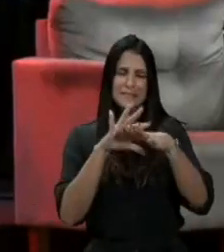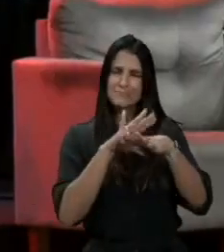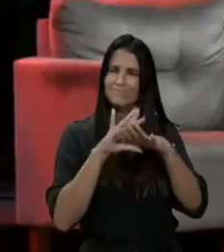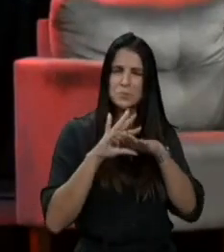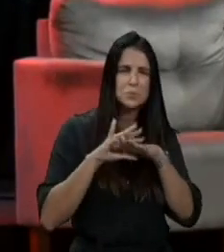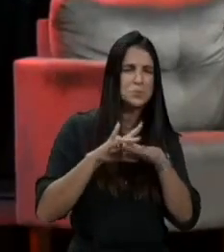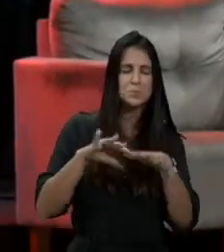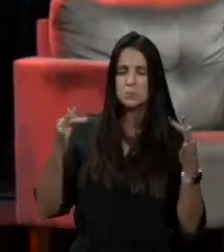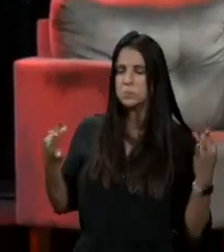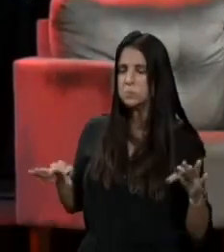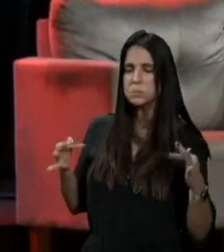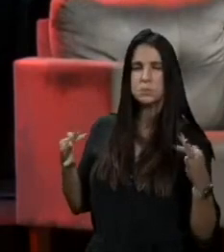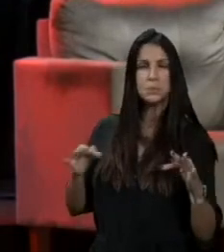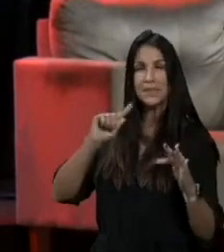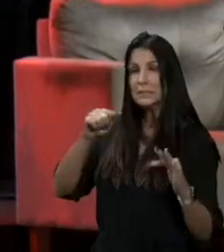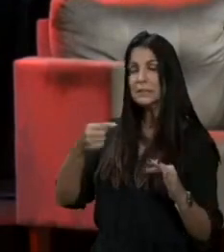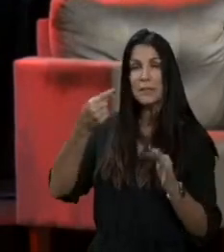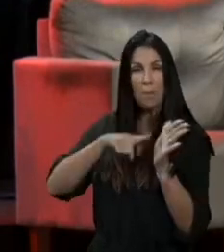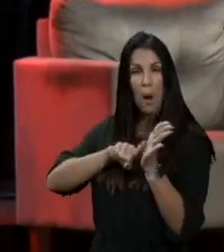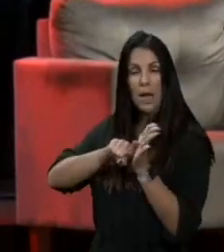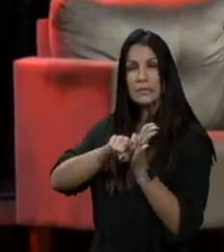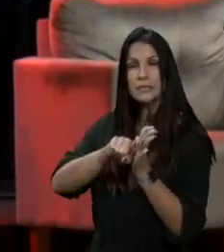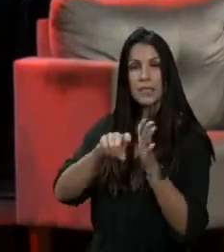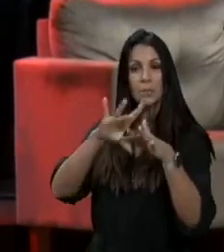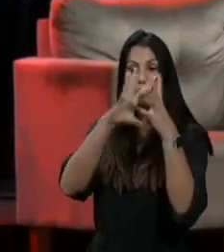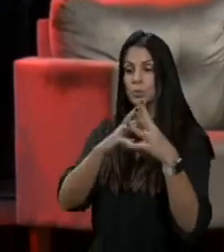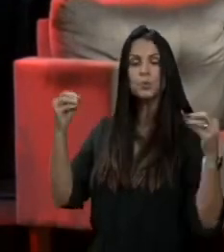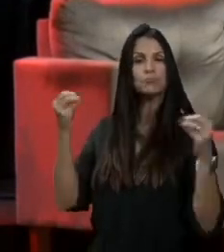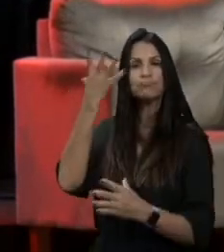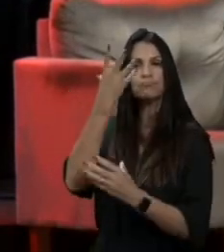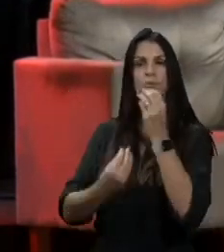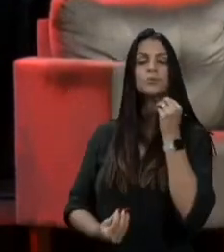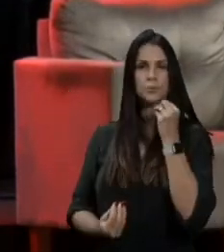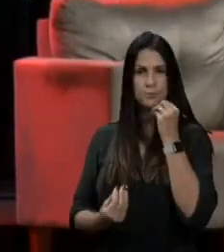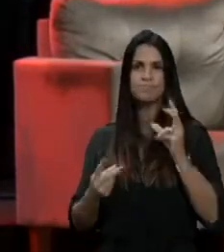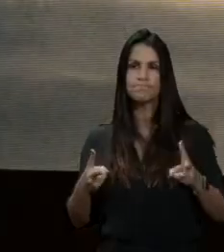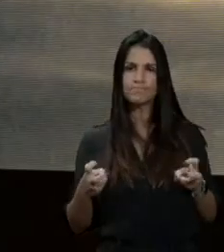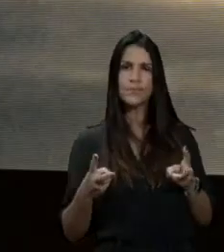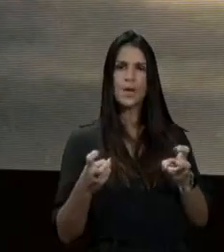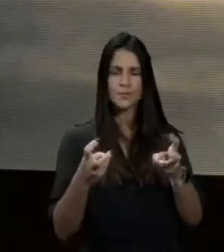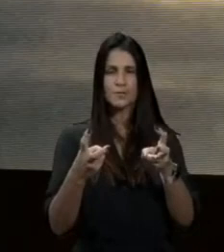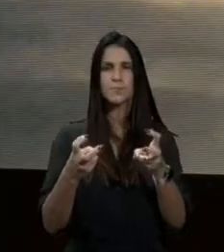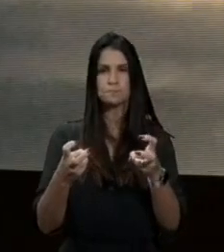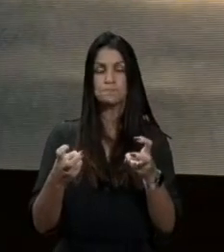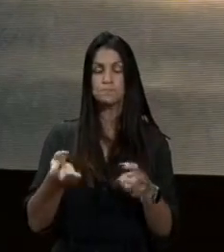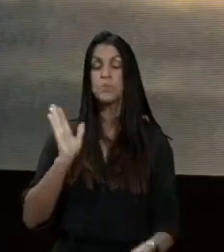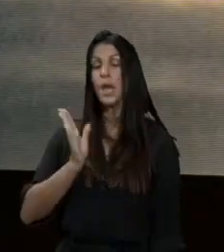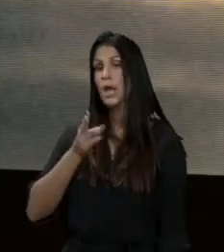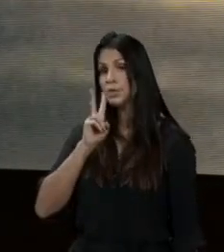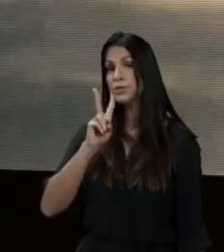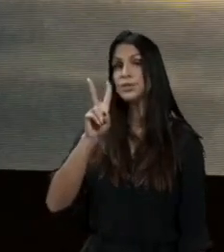exame e sumiu tumor sumiu o câncer Eu já vi pessoas que estavam